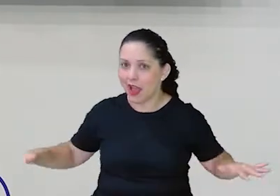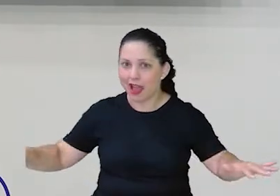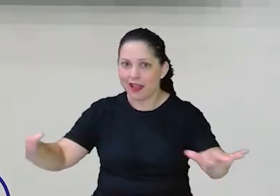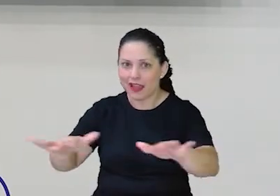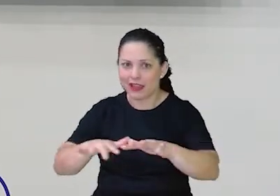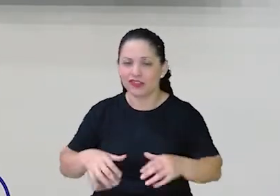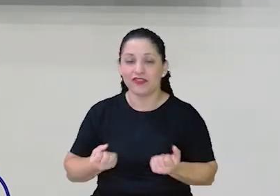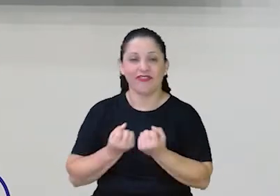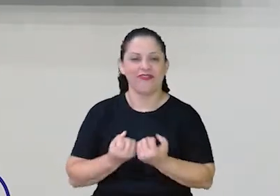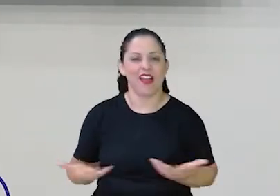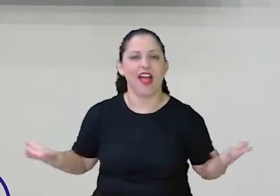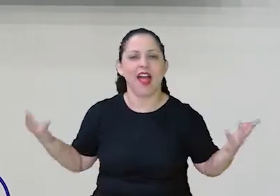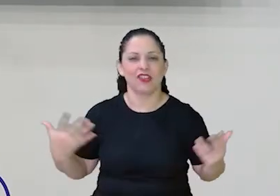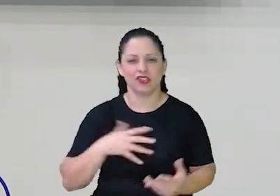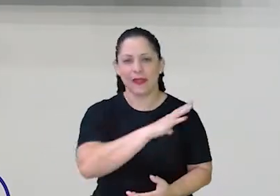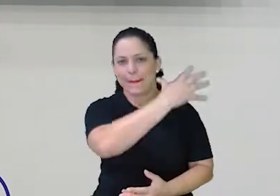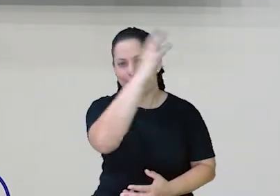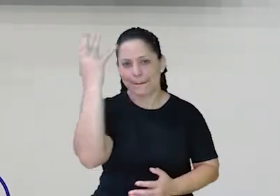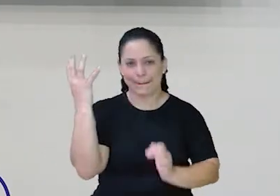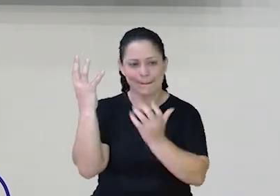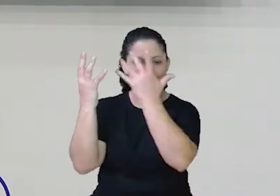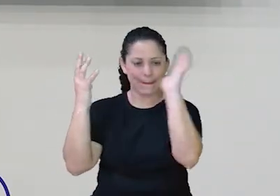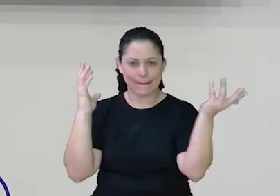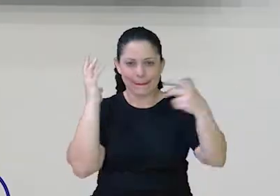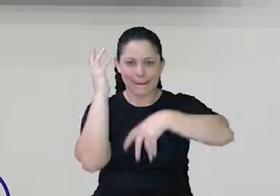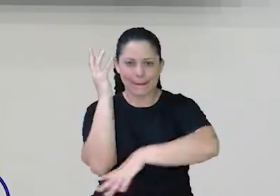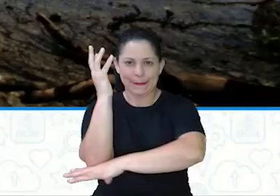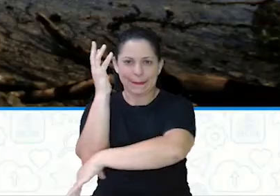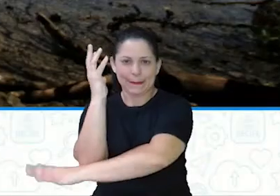mangue aqui no Recife. A gente vê que está tendo sempre um